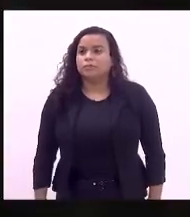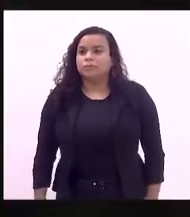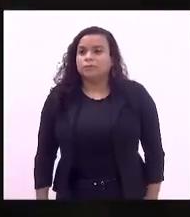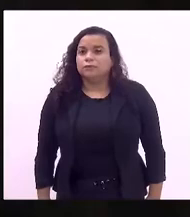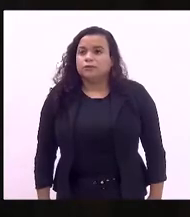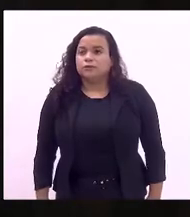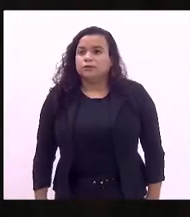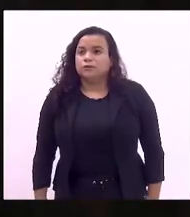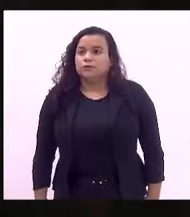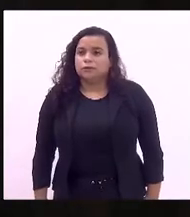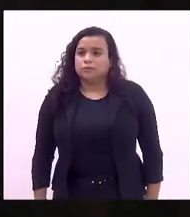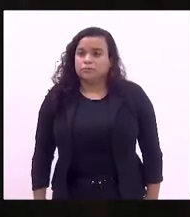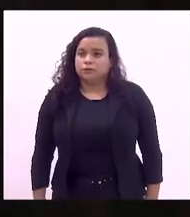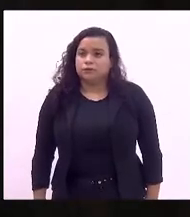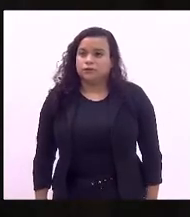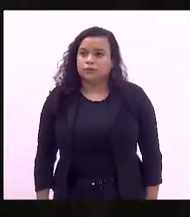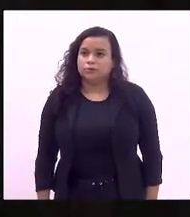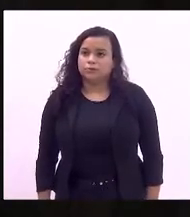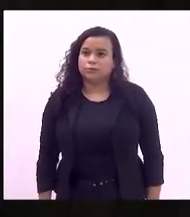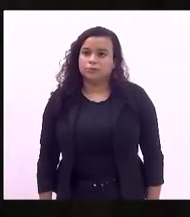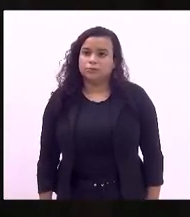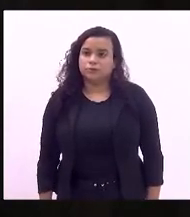E aí